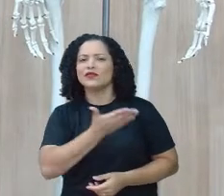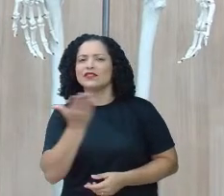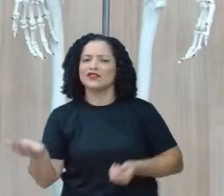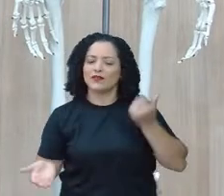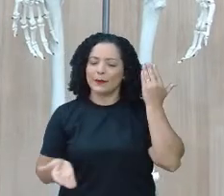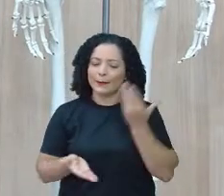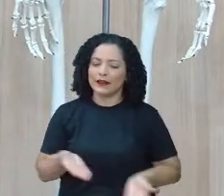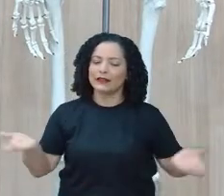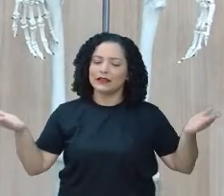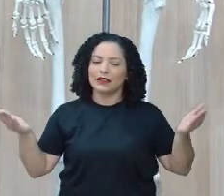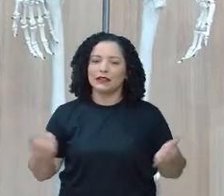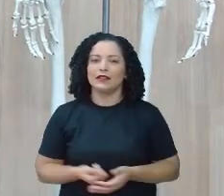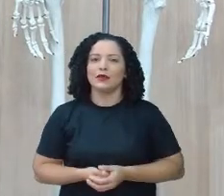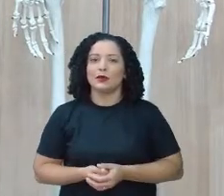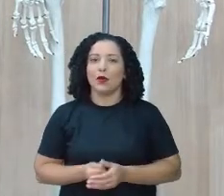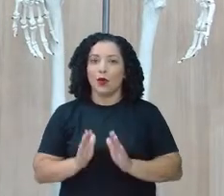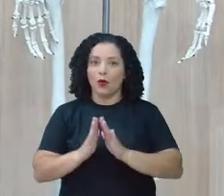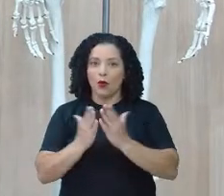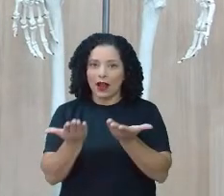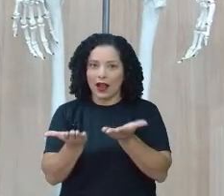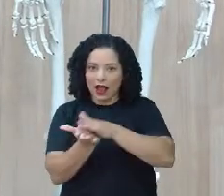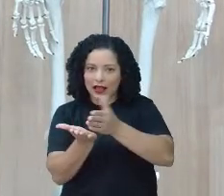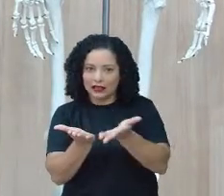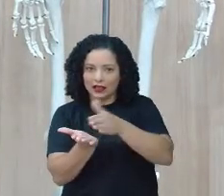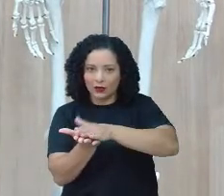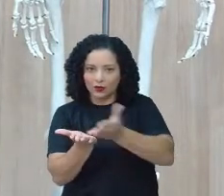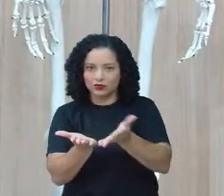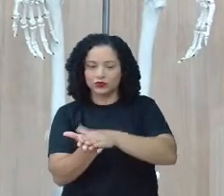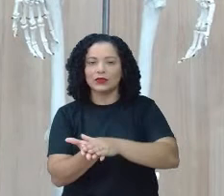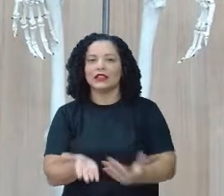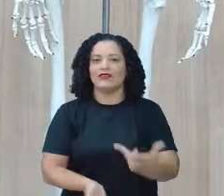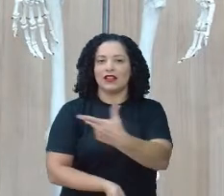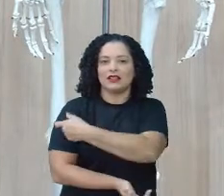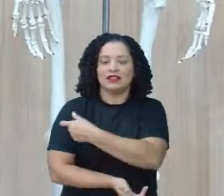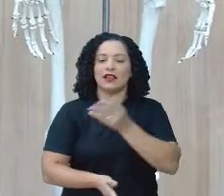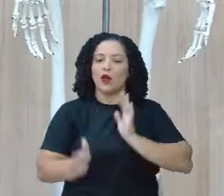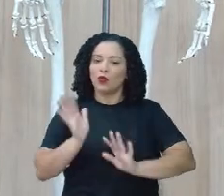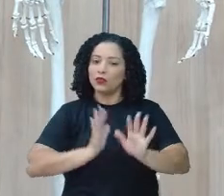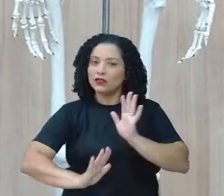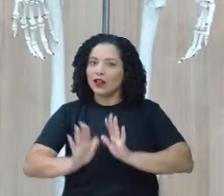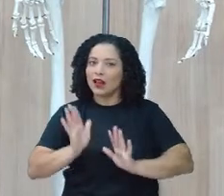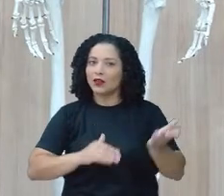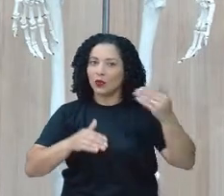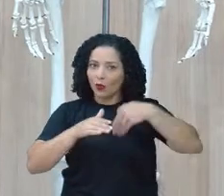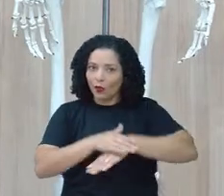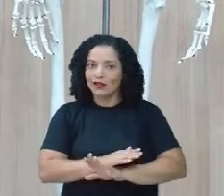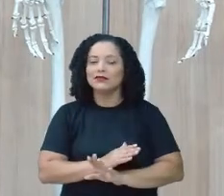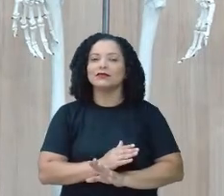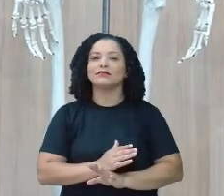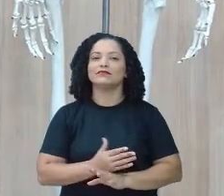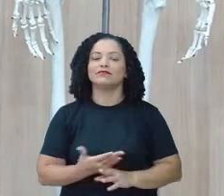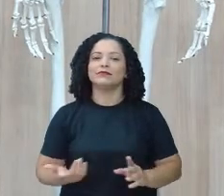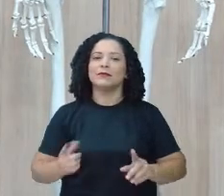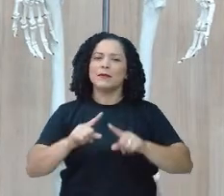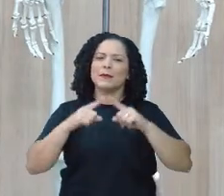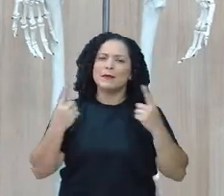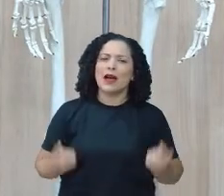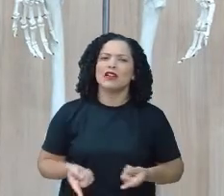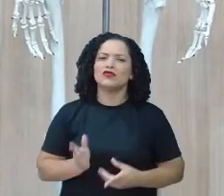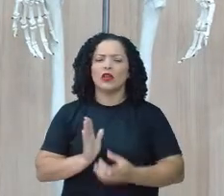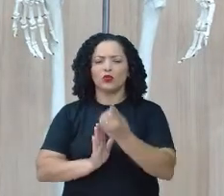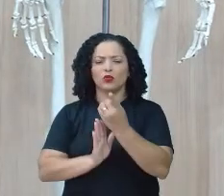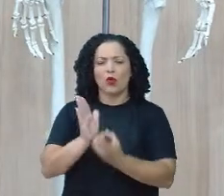perderam, gente, o cartão de vacina é um documento, tem que ter cuidado, mas aconteceu. Então vai lá mesmo assim, leva um